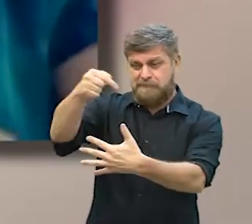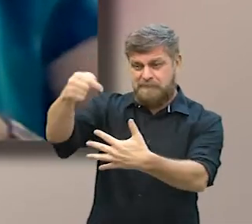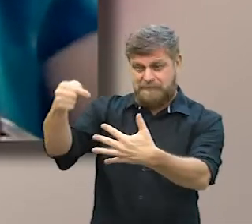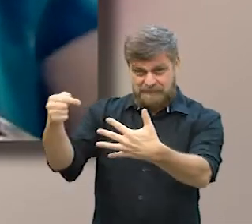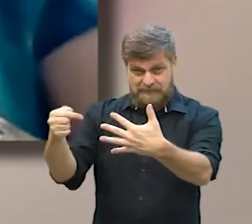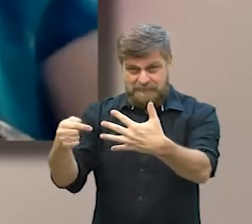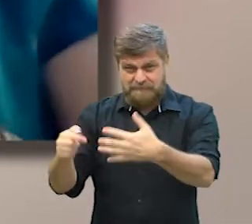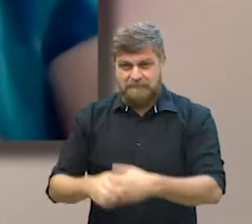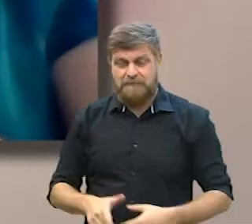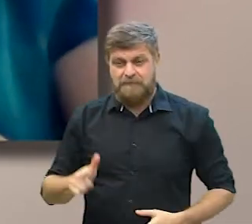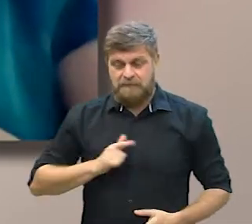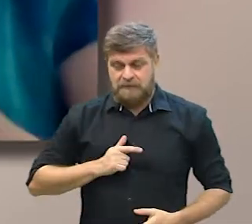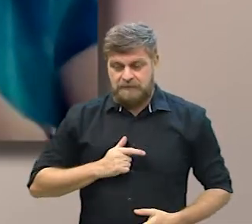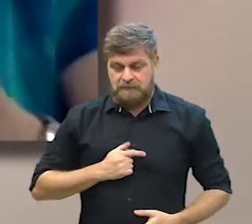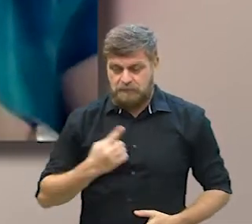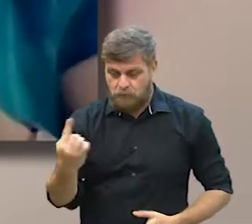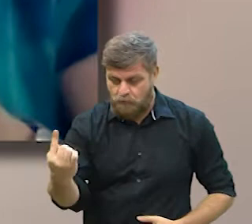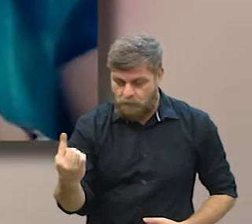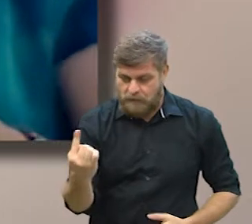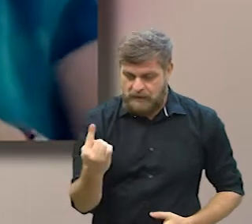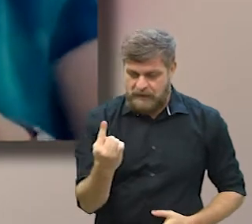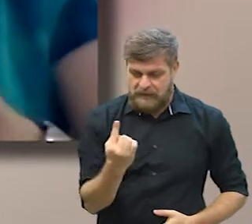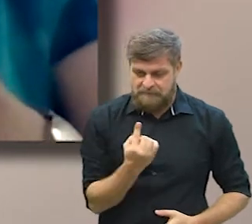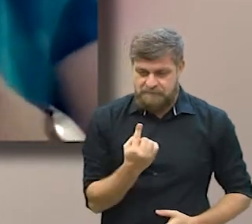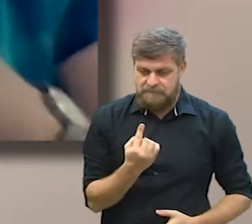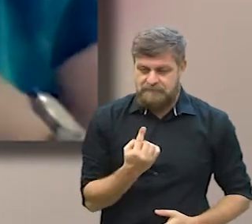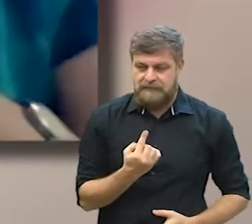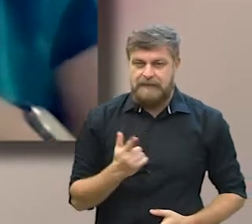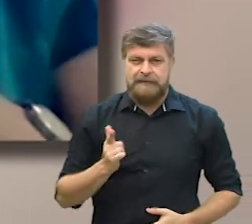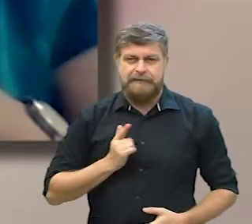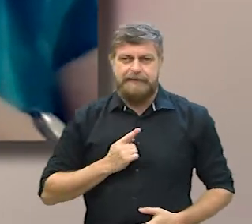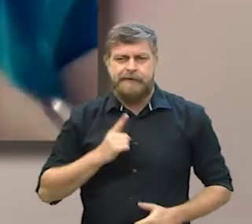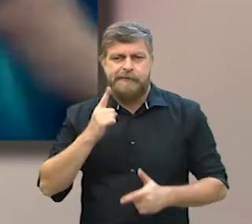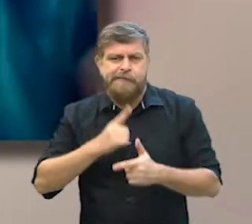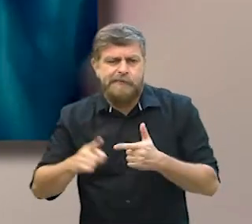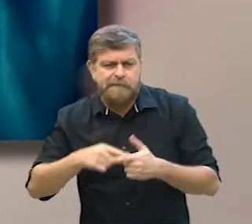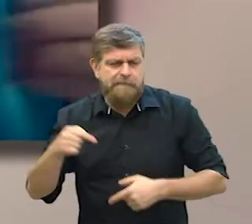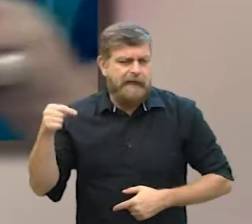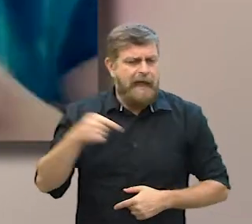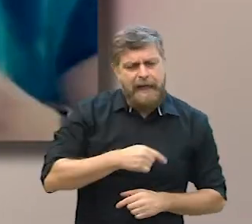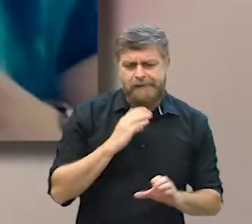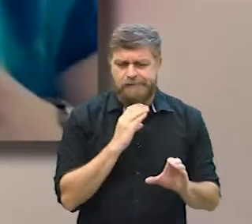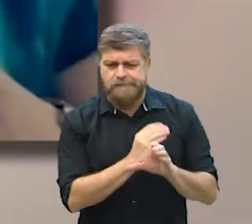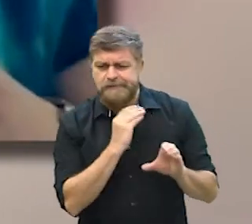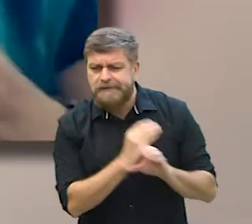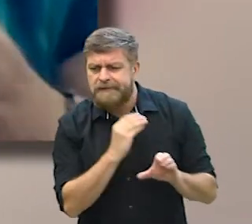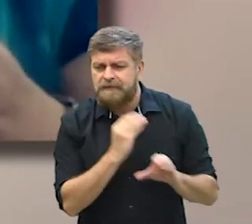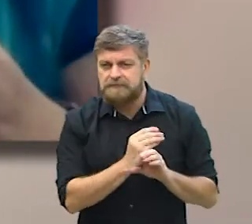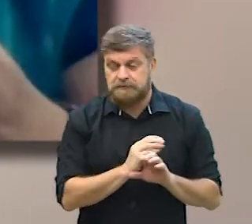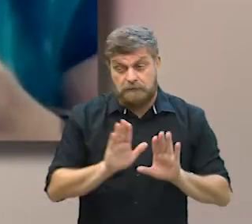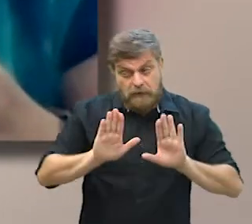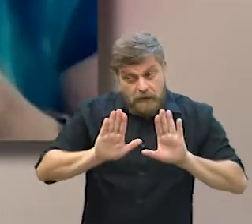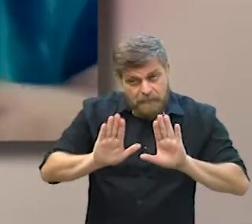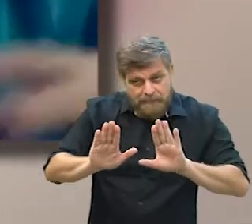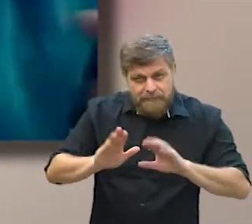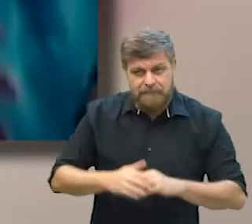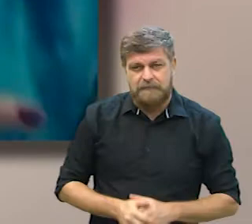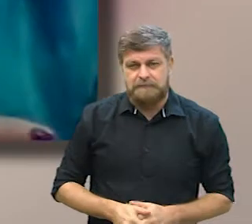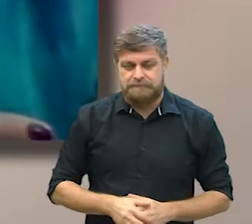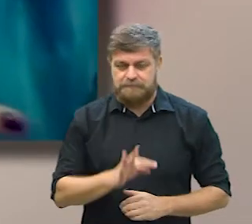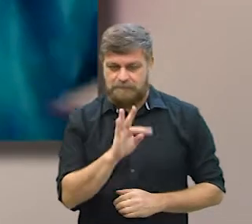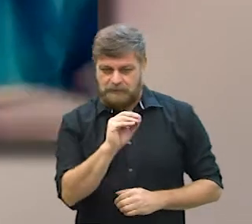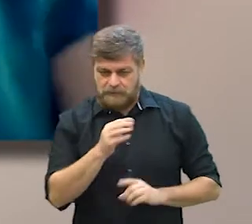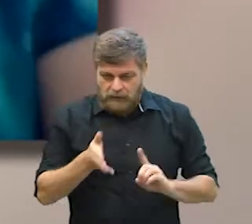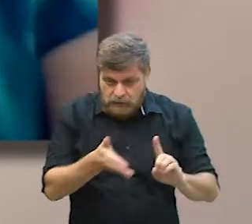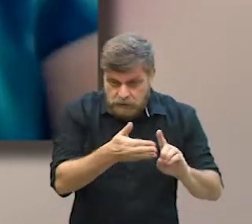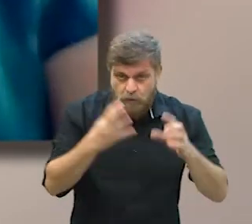profissionais, porque é isso que eu falei, eles vêm para nós como queixa, né, de um atraso na comunicação, só que